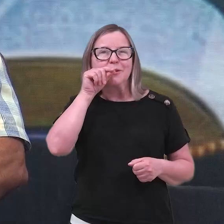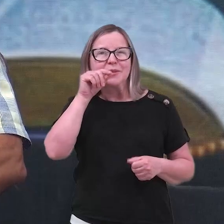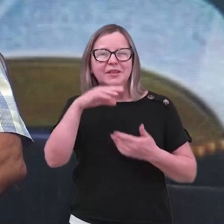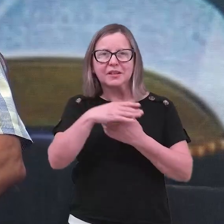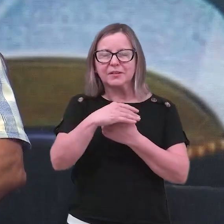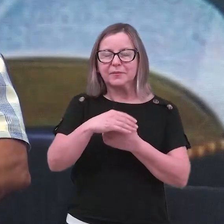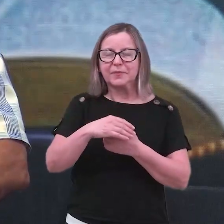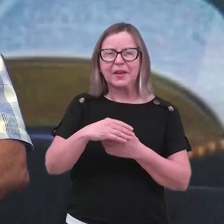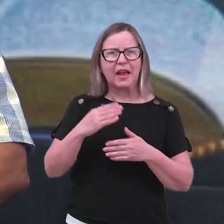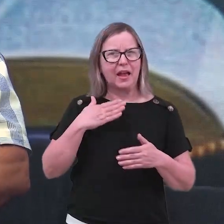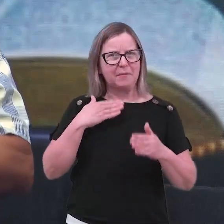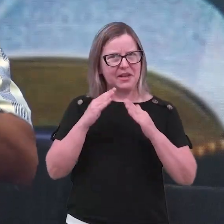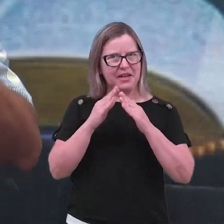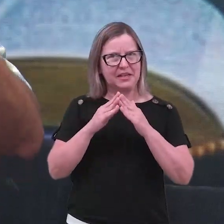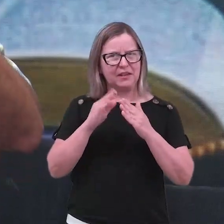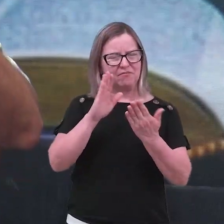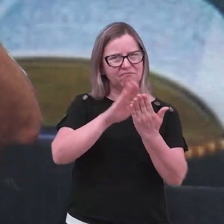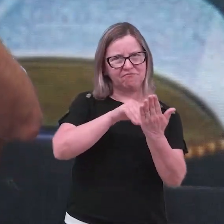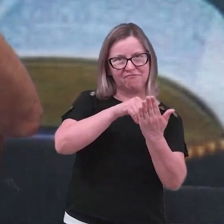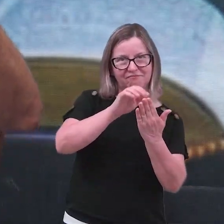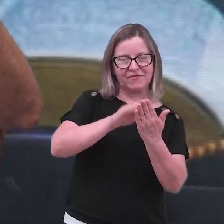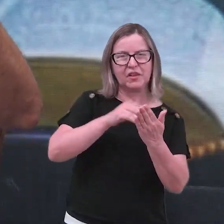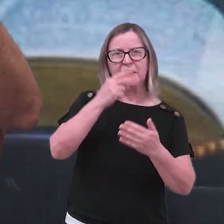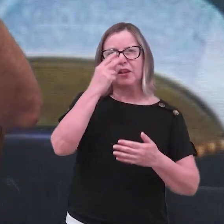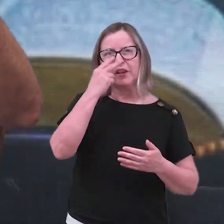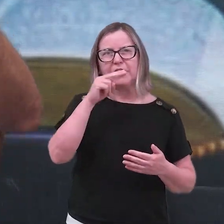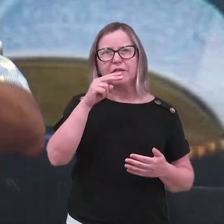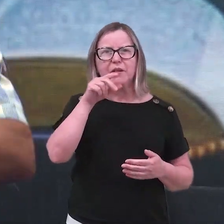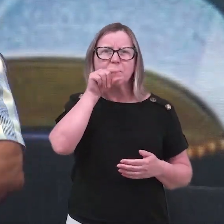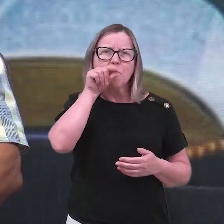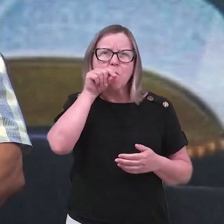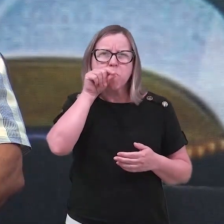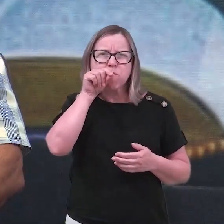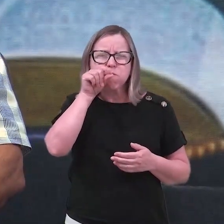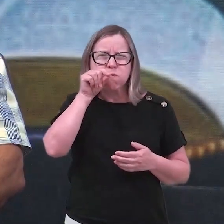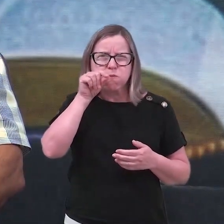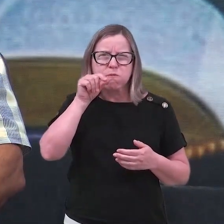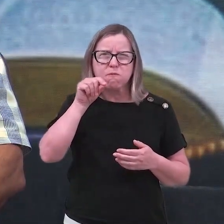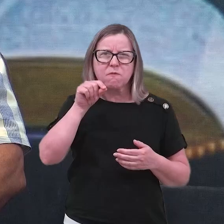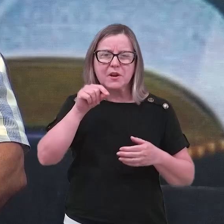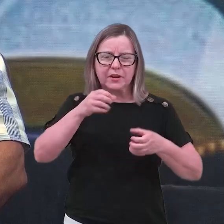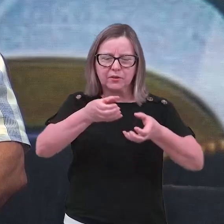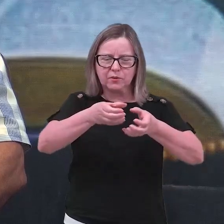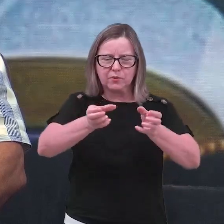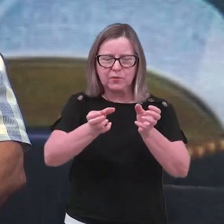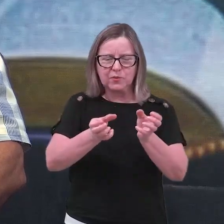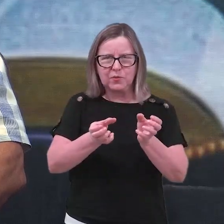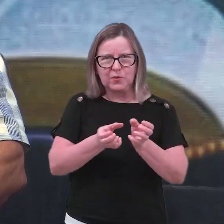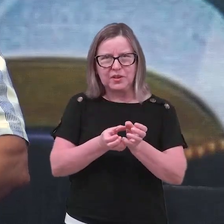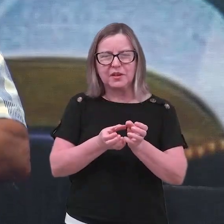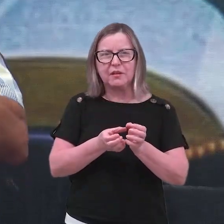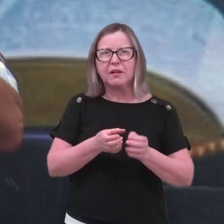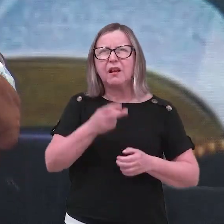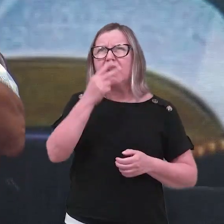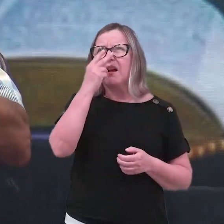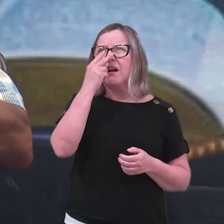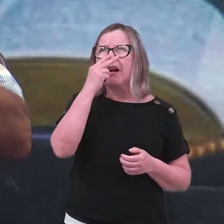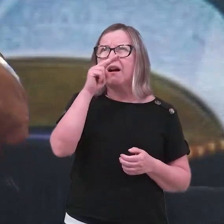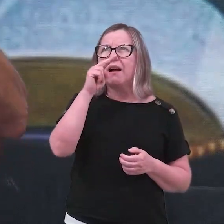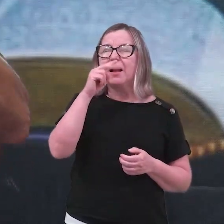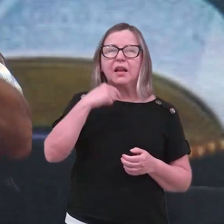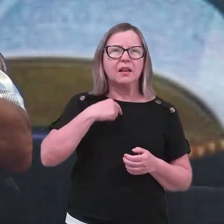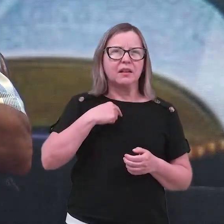umas pinturas, pastor Érico, e eu estou vendo uma pombinha, ela fez um ninho ali no fundo da minha casa, e eu fico olhando para ela, eu estava